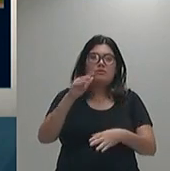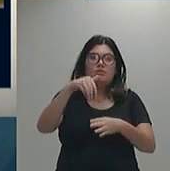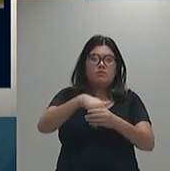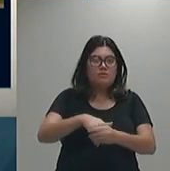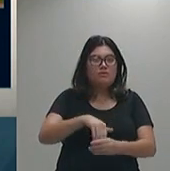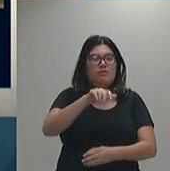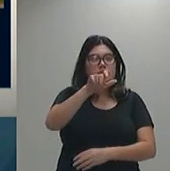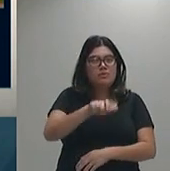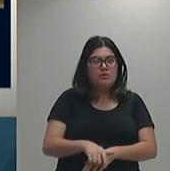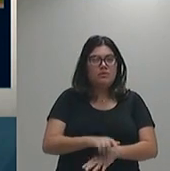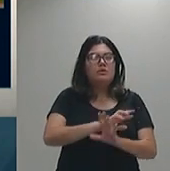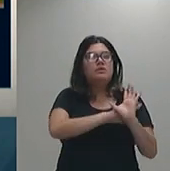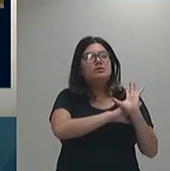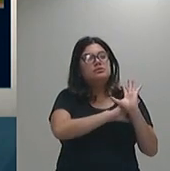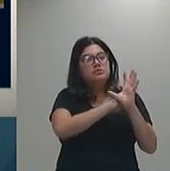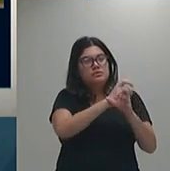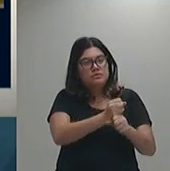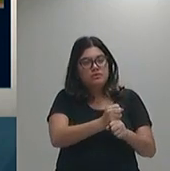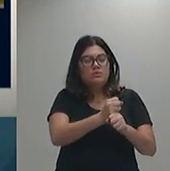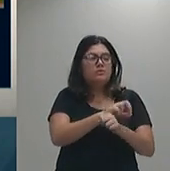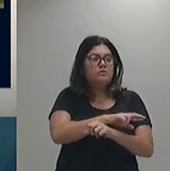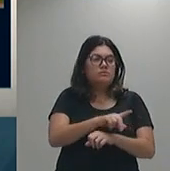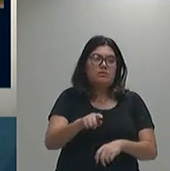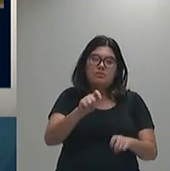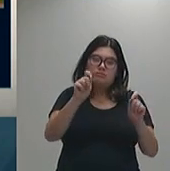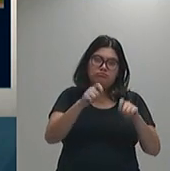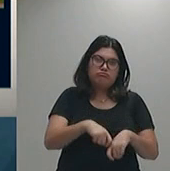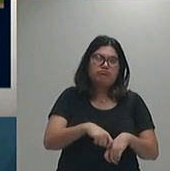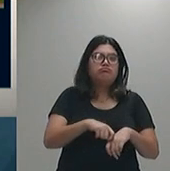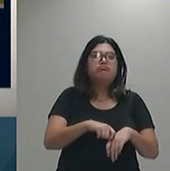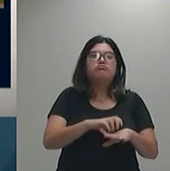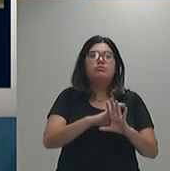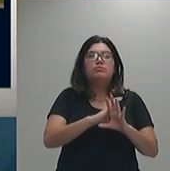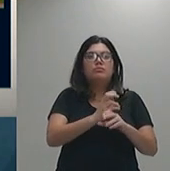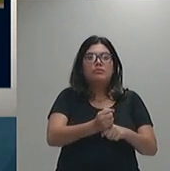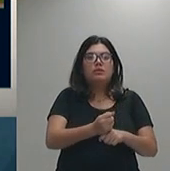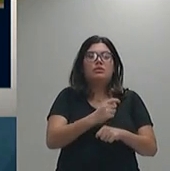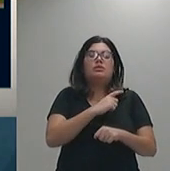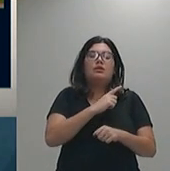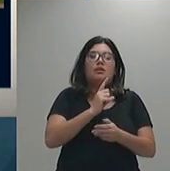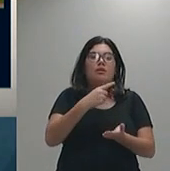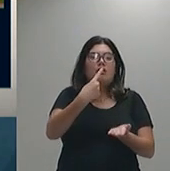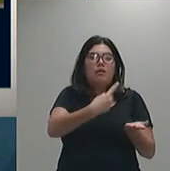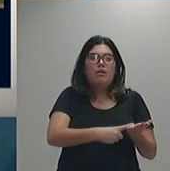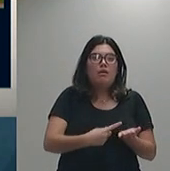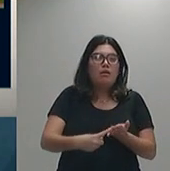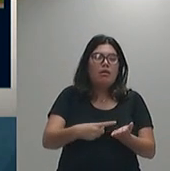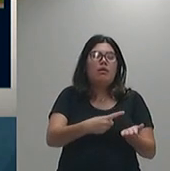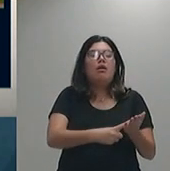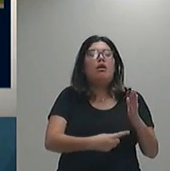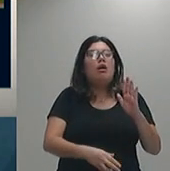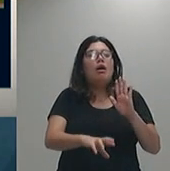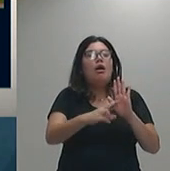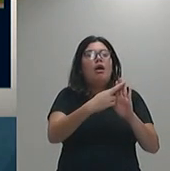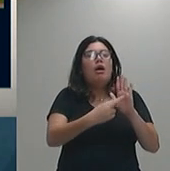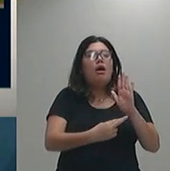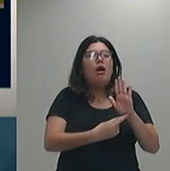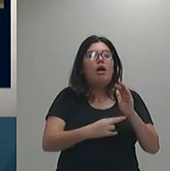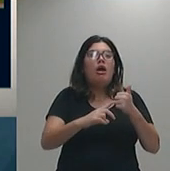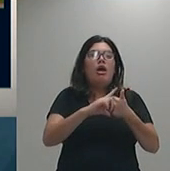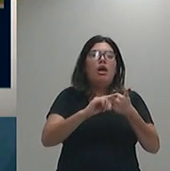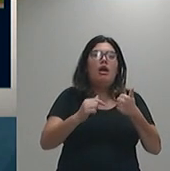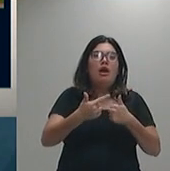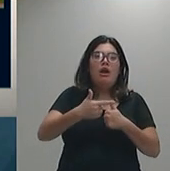revisor não é possível concluir que tenha sido aplicada a regra do artigo 20